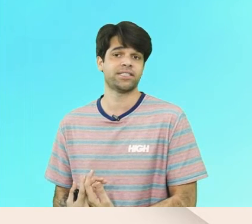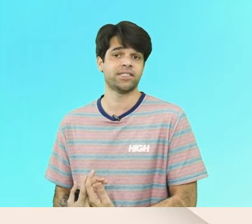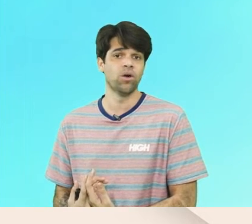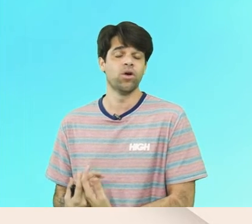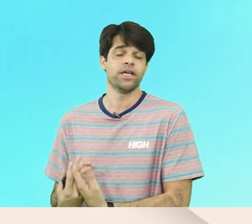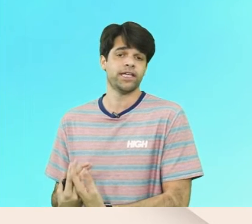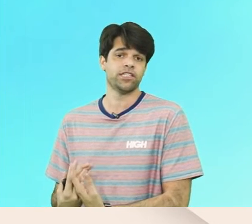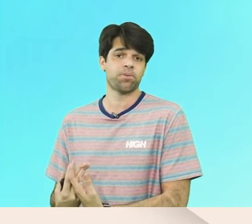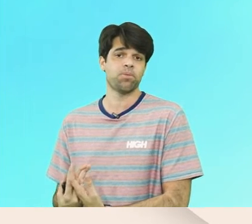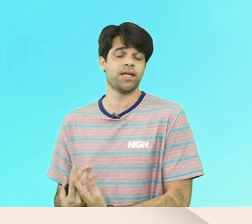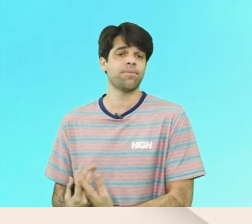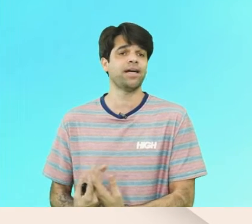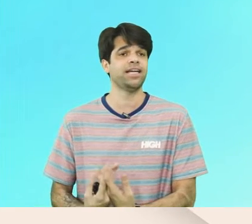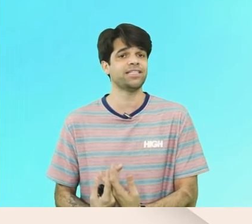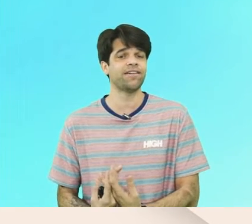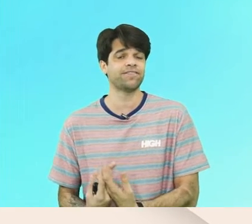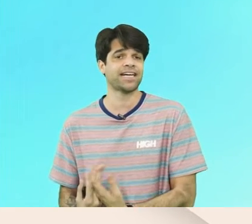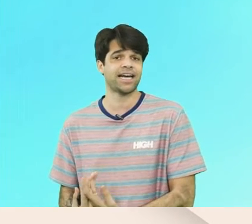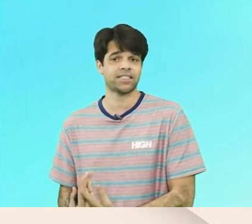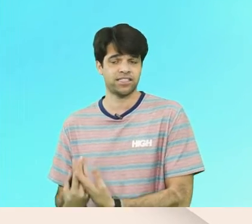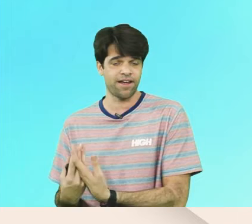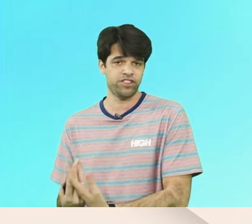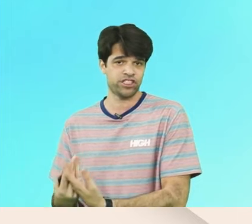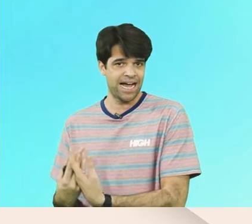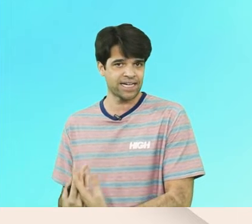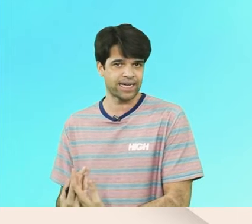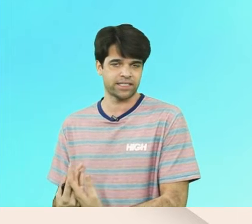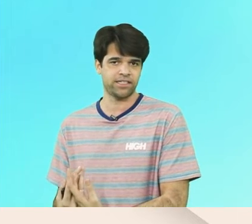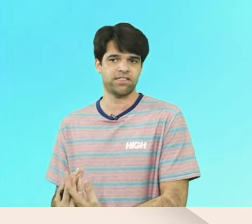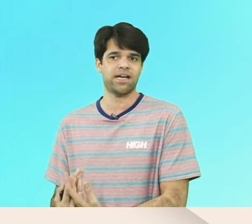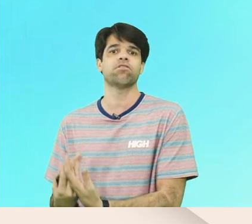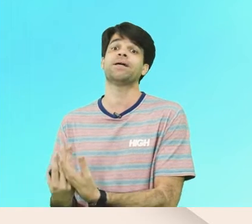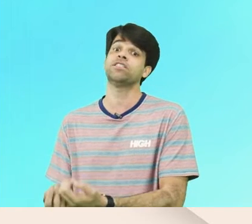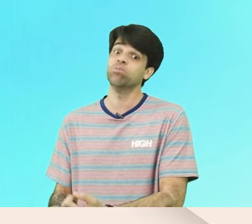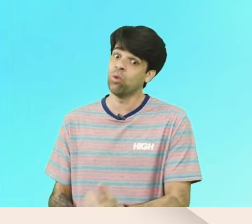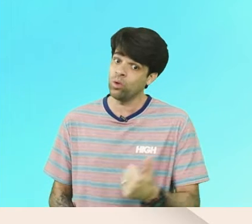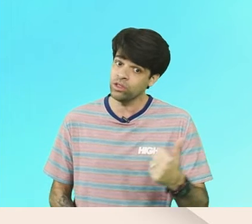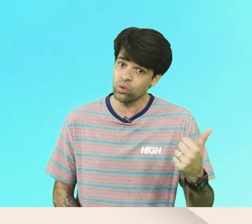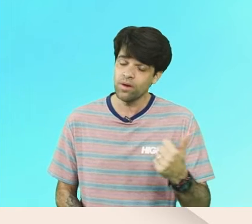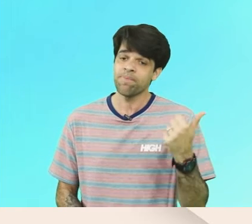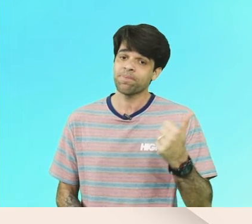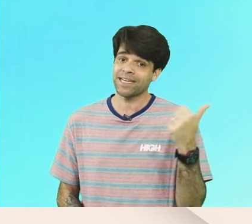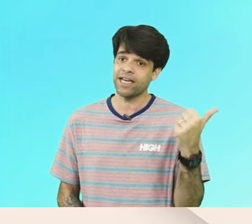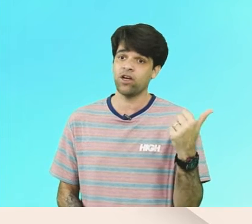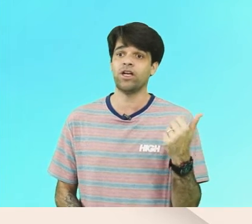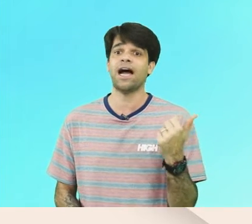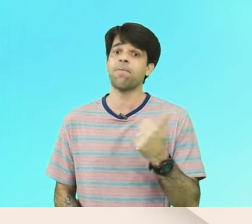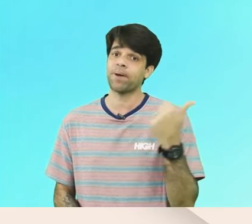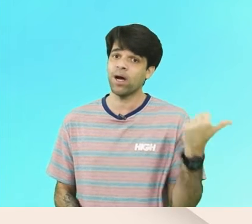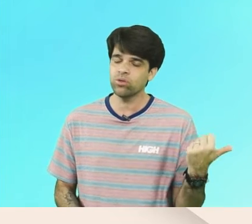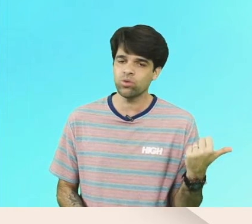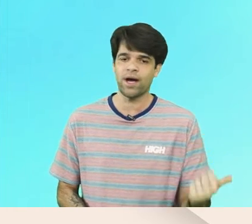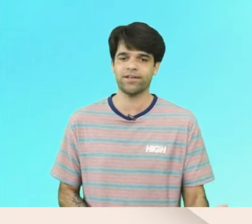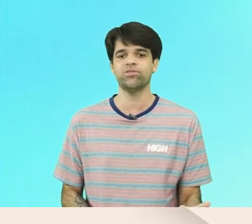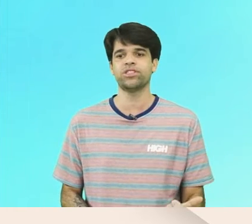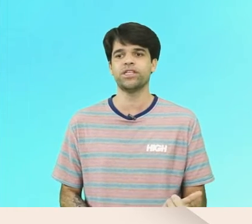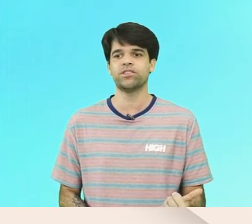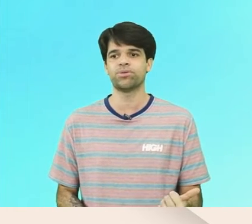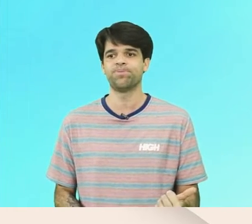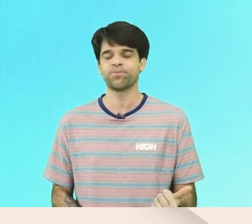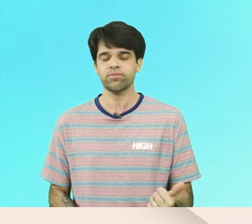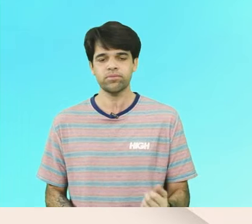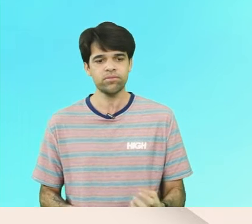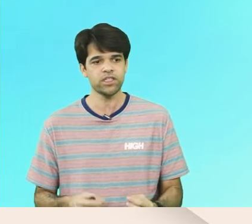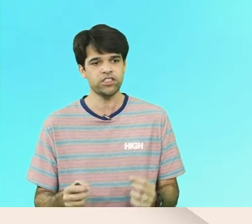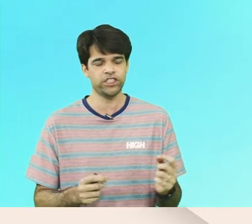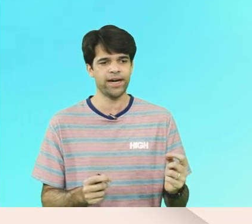projetos de inovação, esse problema ele deve estar caracterizado a partir muito daquele olhar para o usuário no